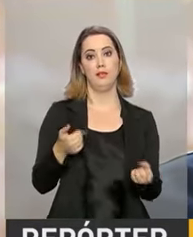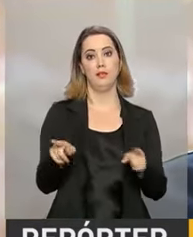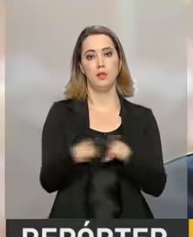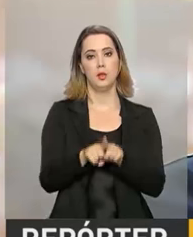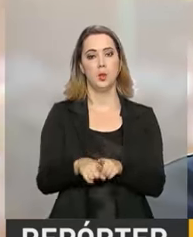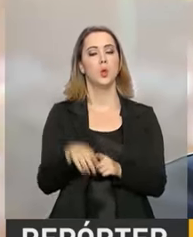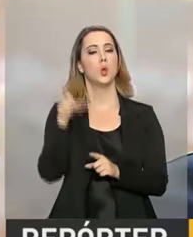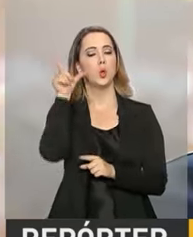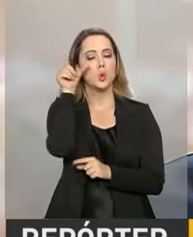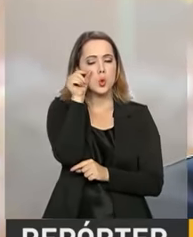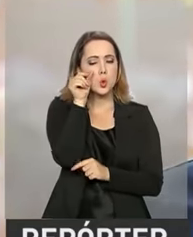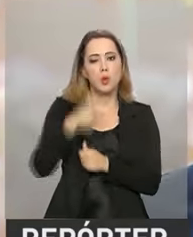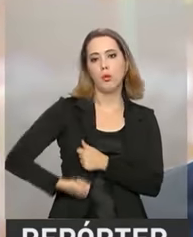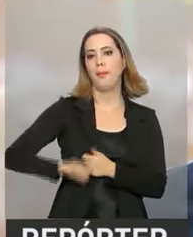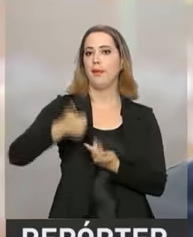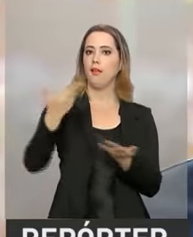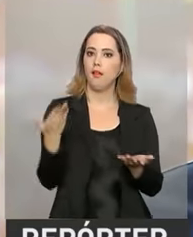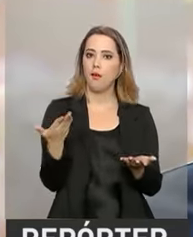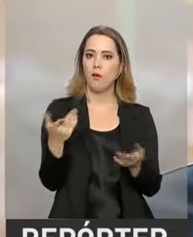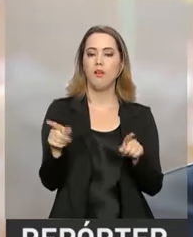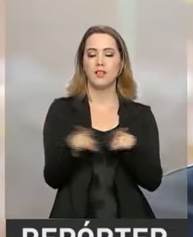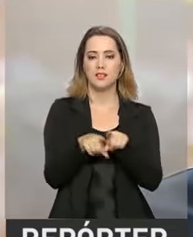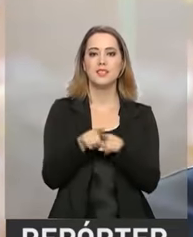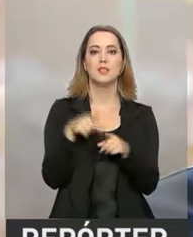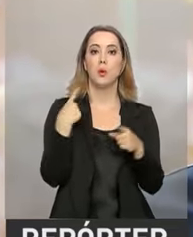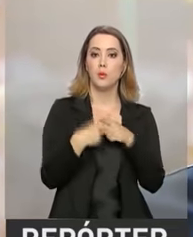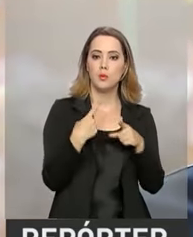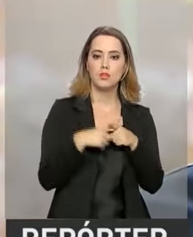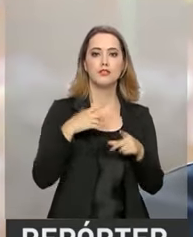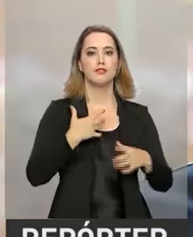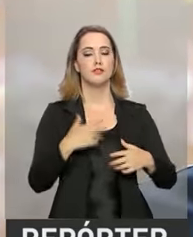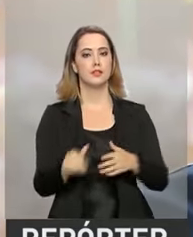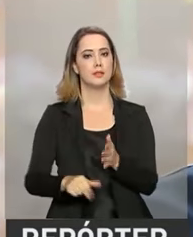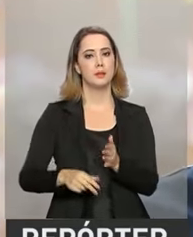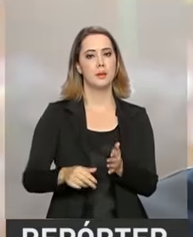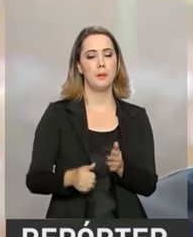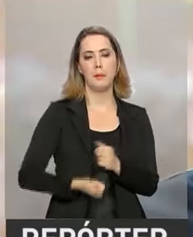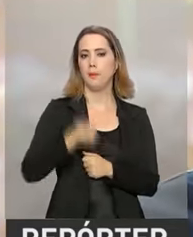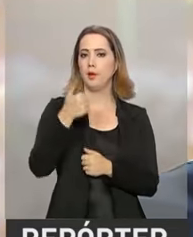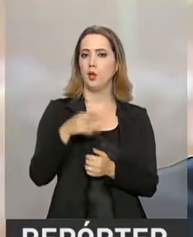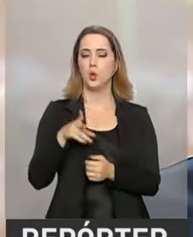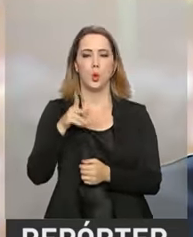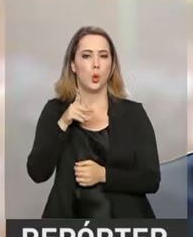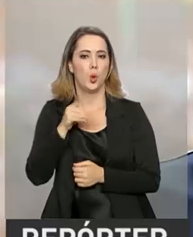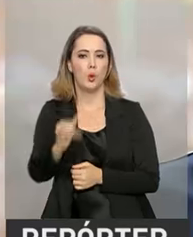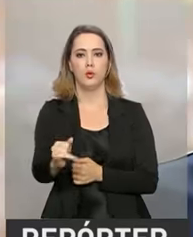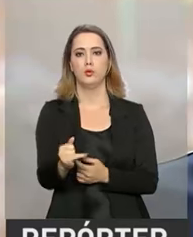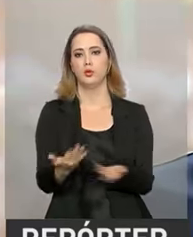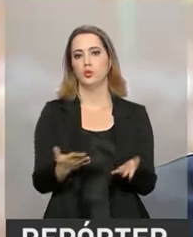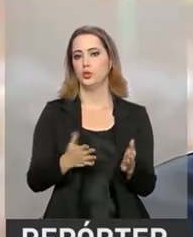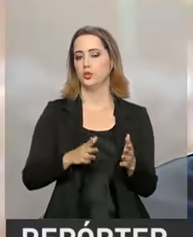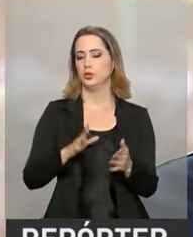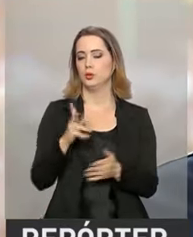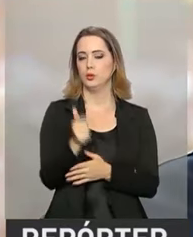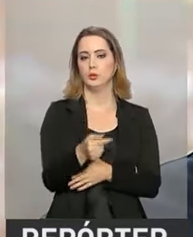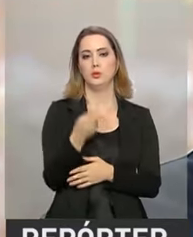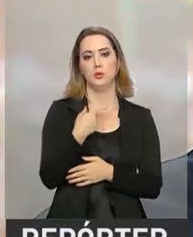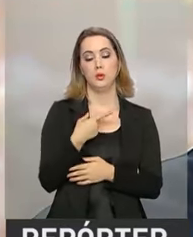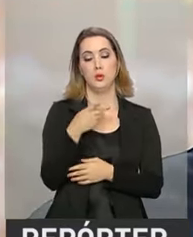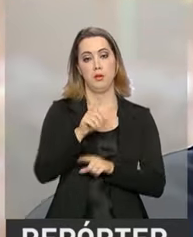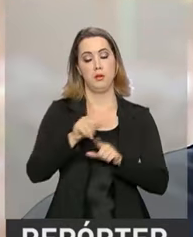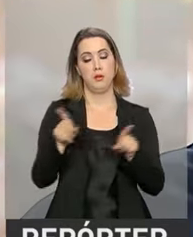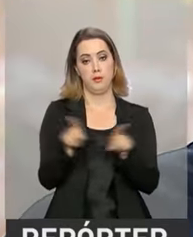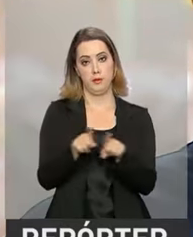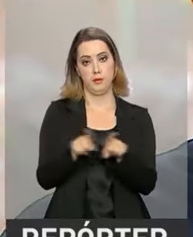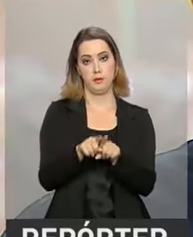o sono melhor consequentemente você tem mais disposição para qualquer coisa e por outro